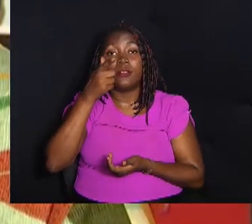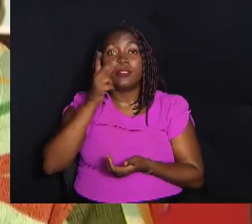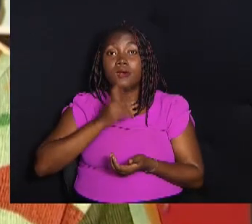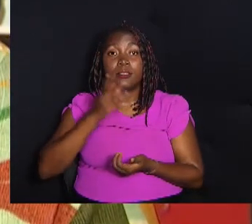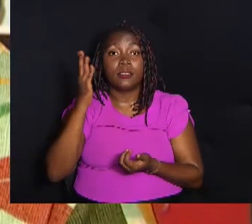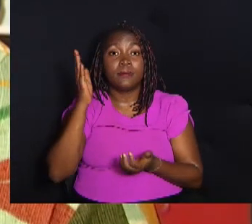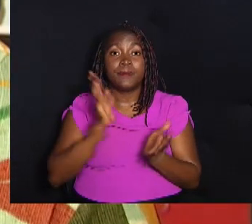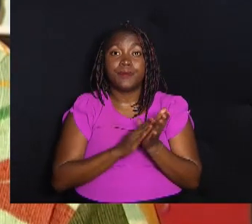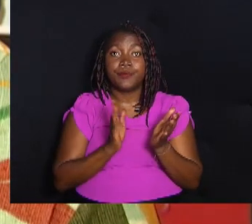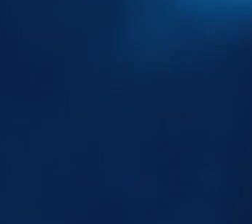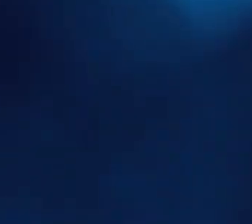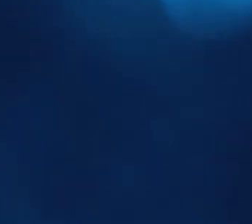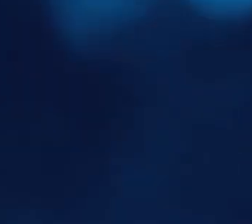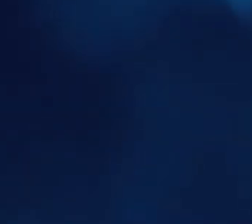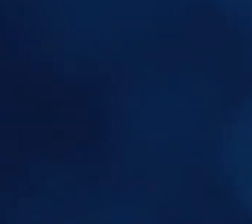questão da